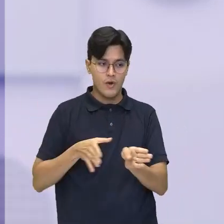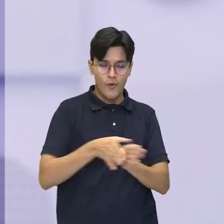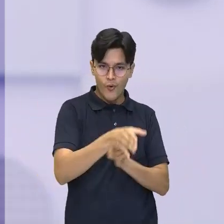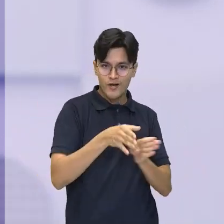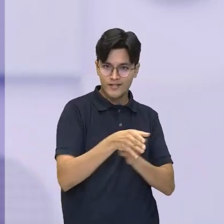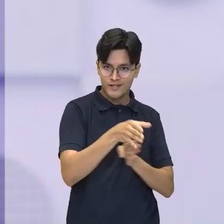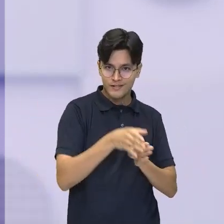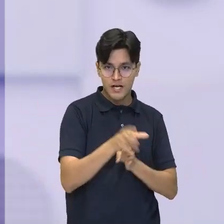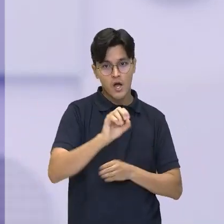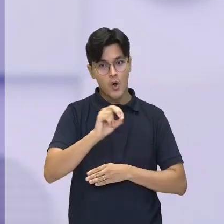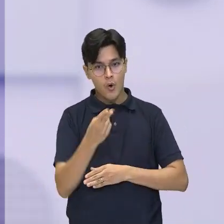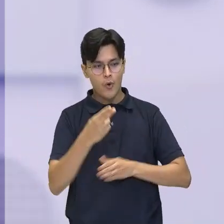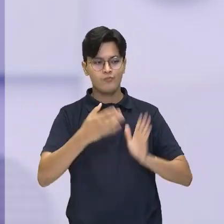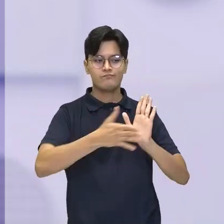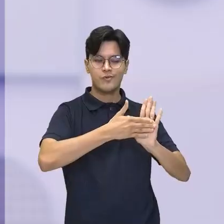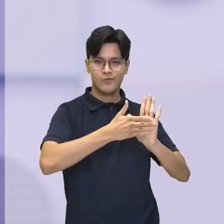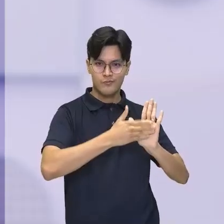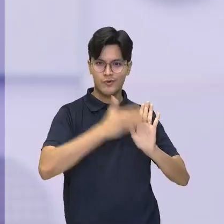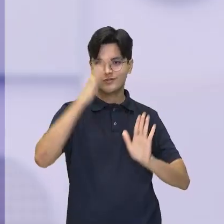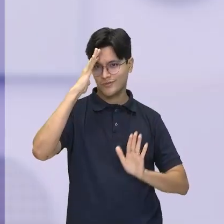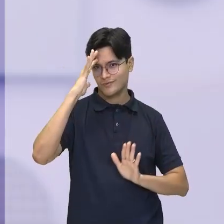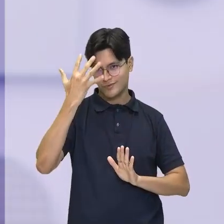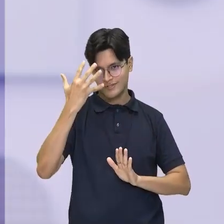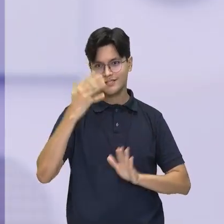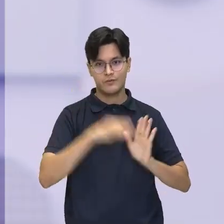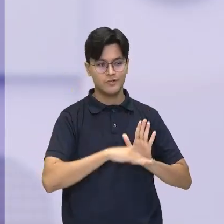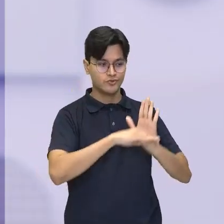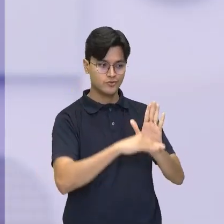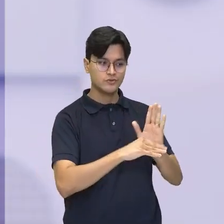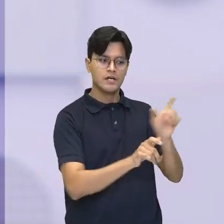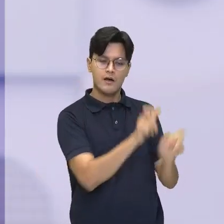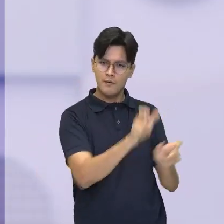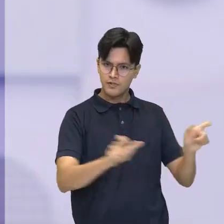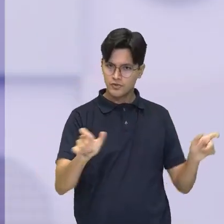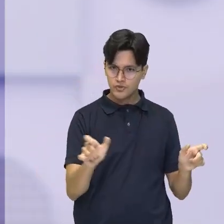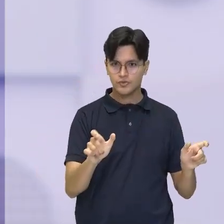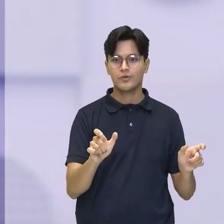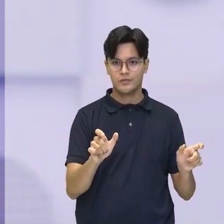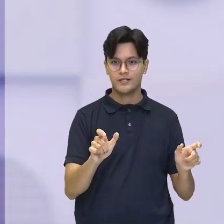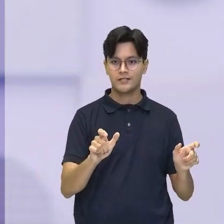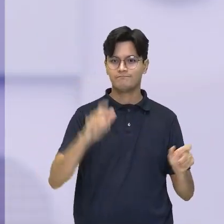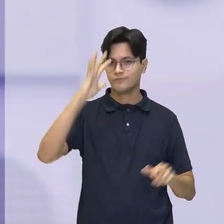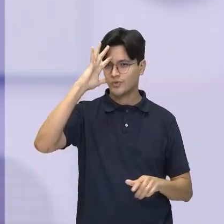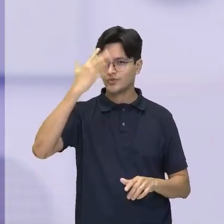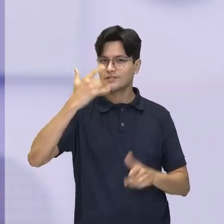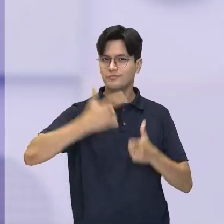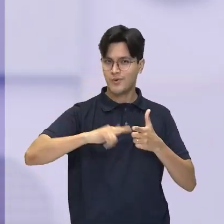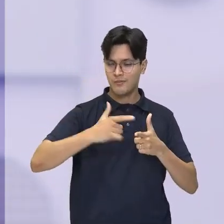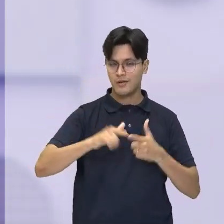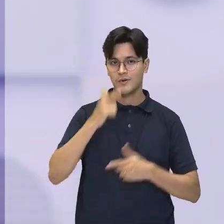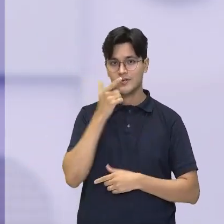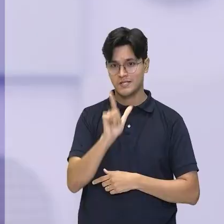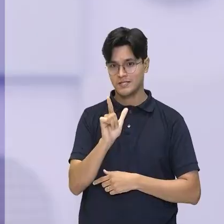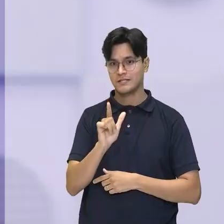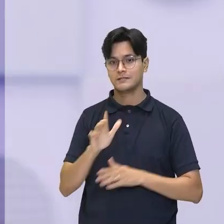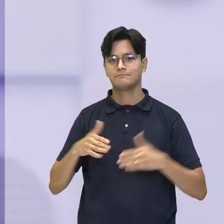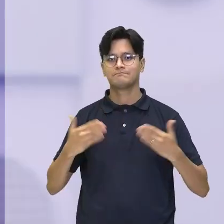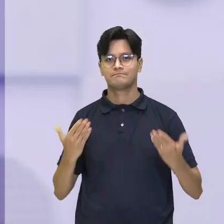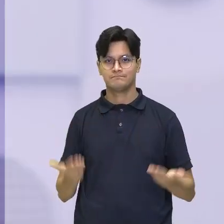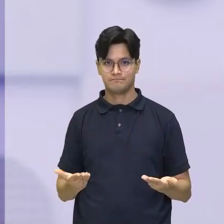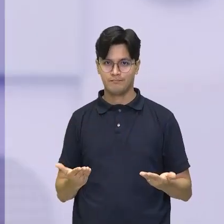no qual aquela pessoa que está passando por aquele problema encontre uma resposta. Isso é